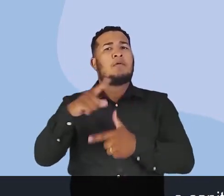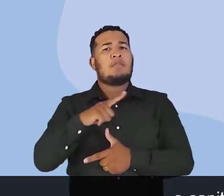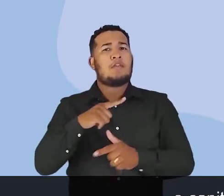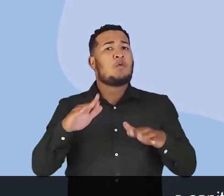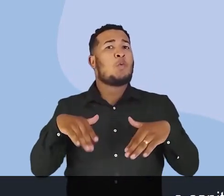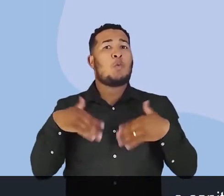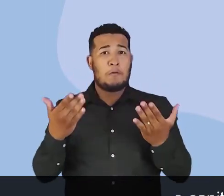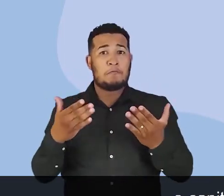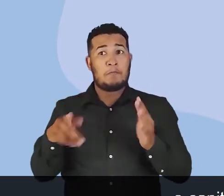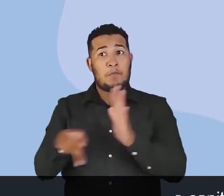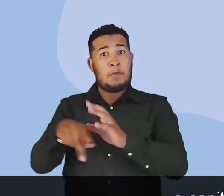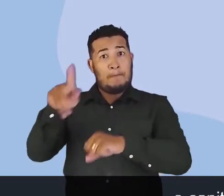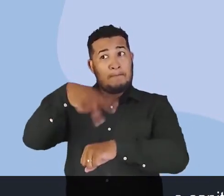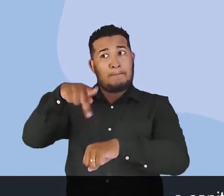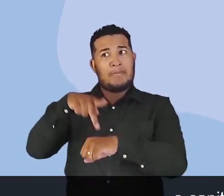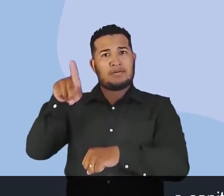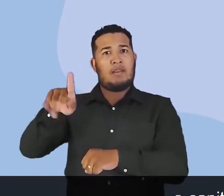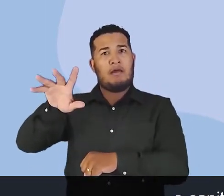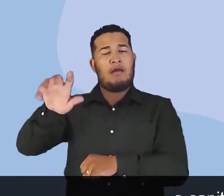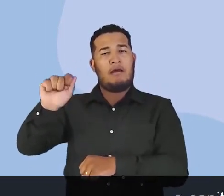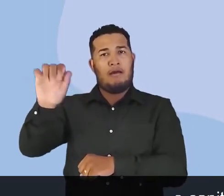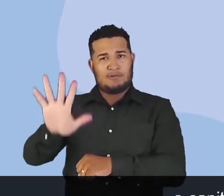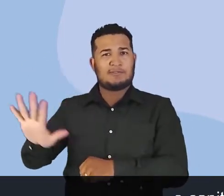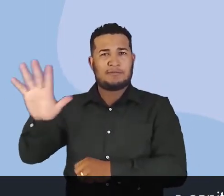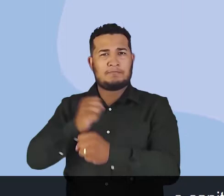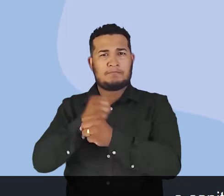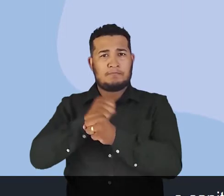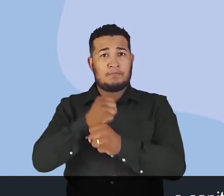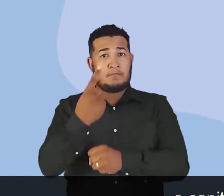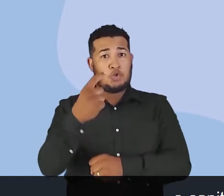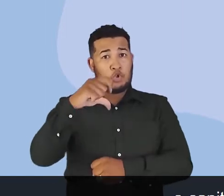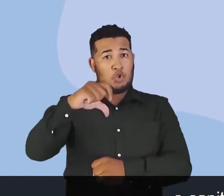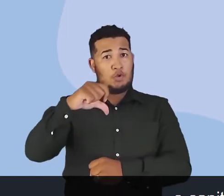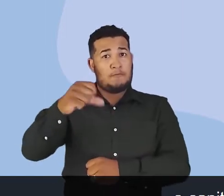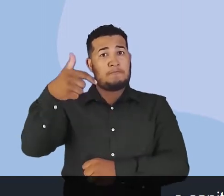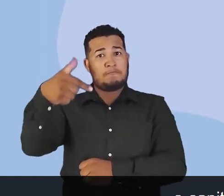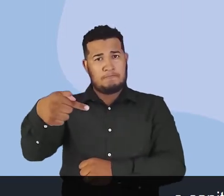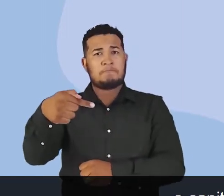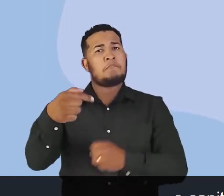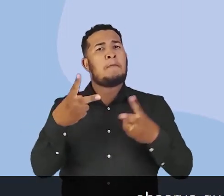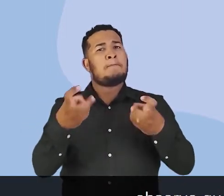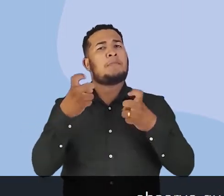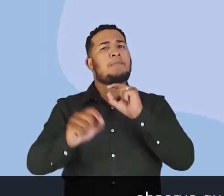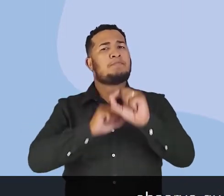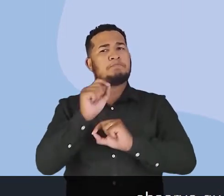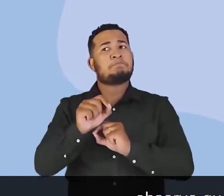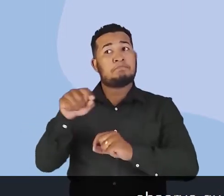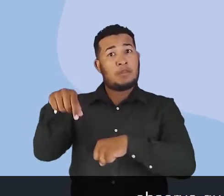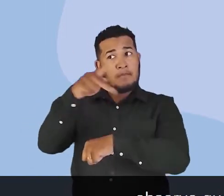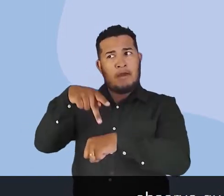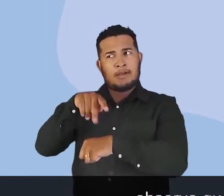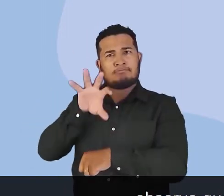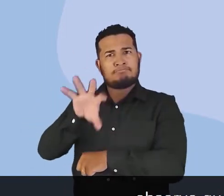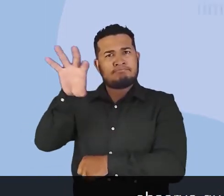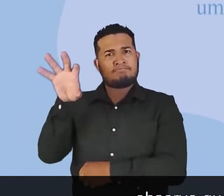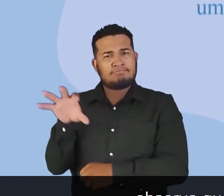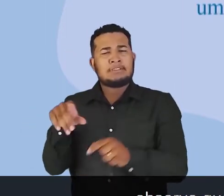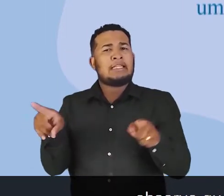capital especulativo foi os países asiáticos no ano de 1997. Observe que esses